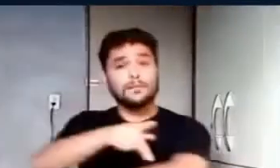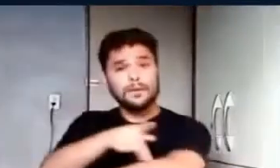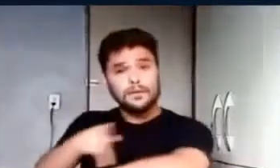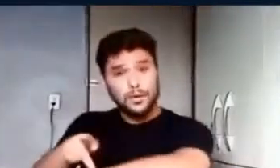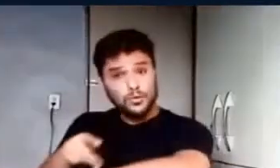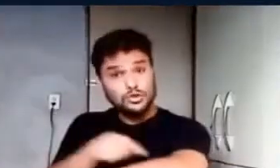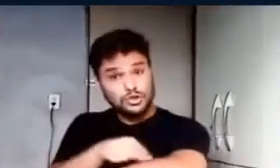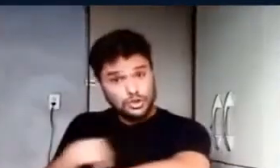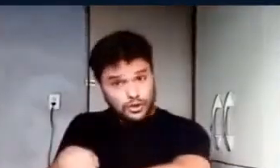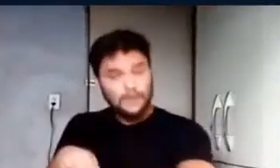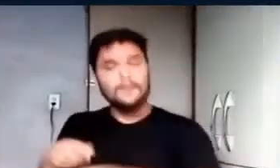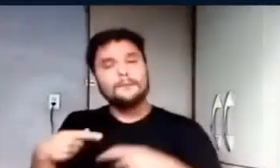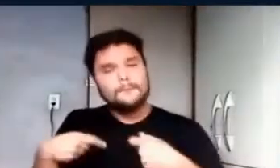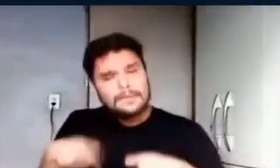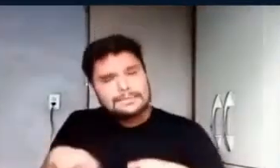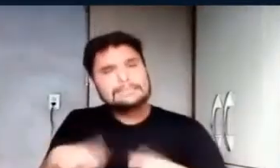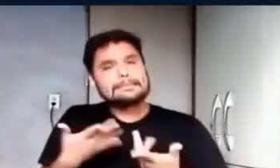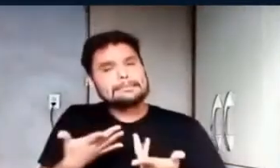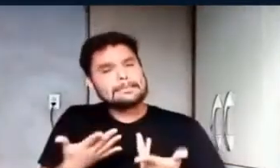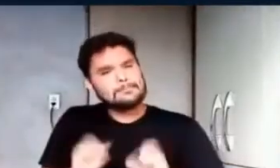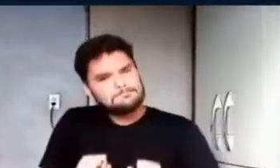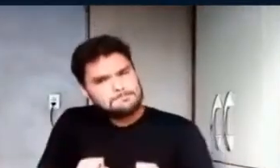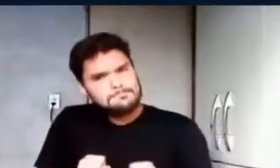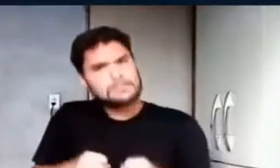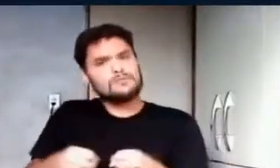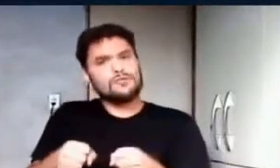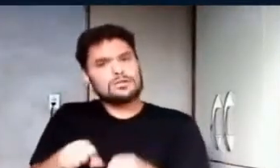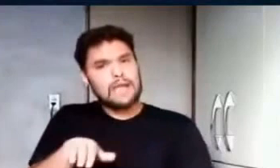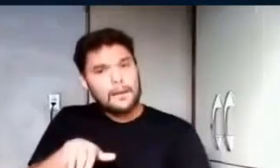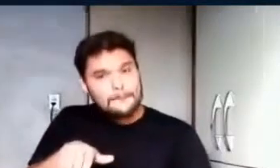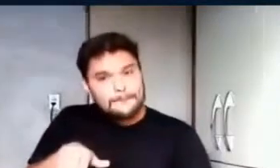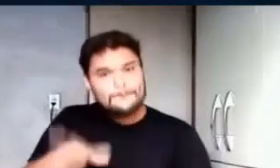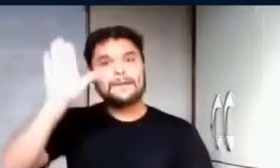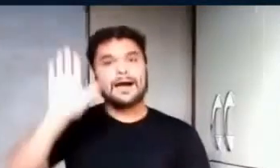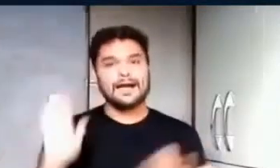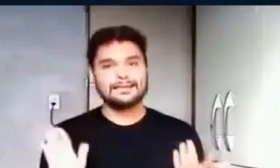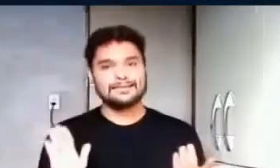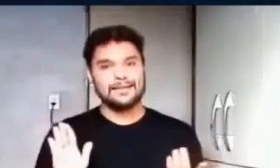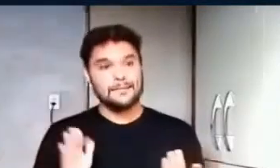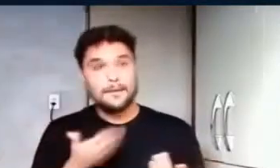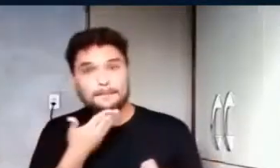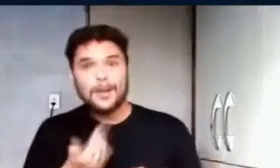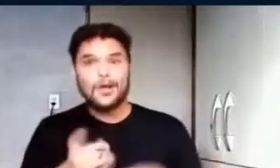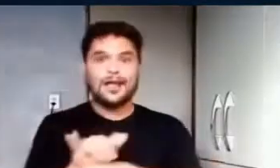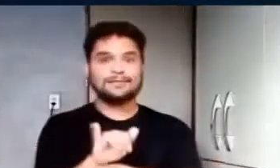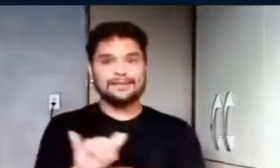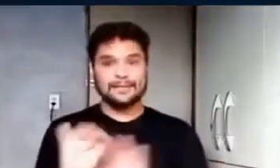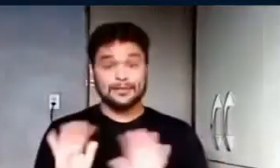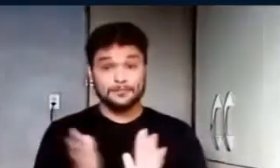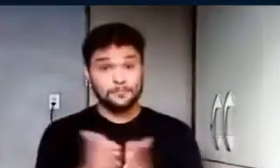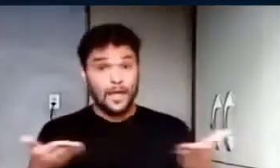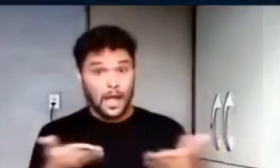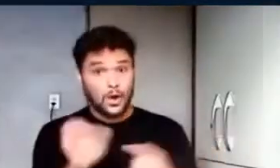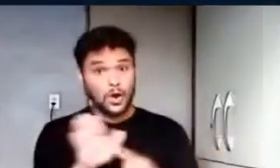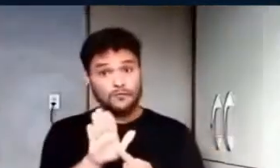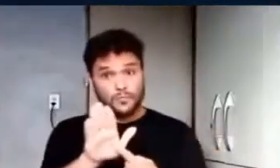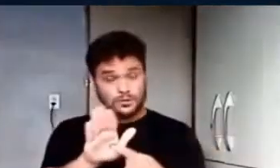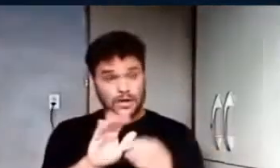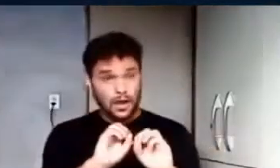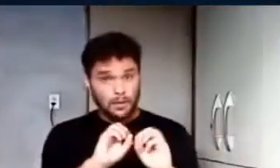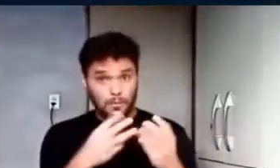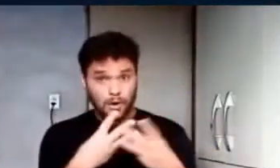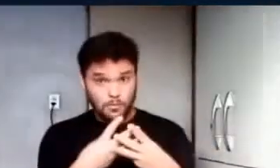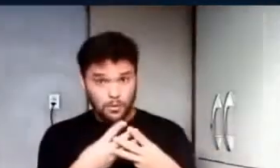que contribuir muito com essa estratégia. Eu vou compartilhar com vocês aqui a minha tela para